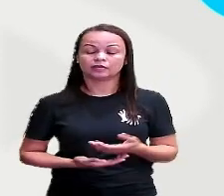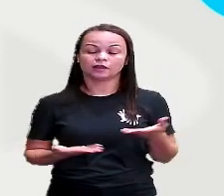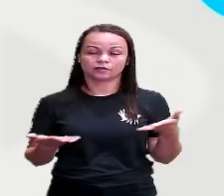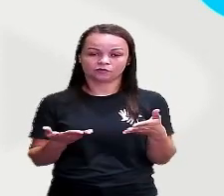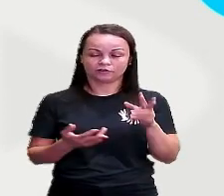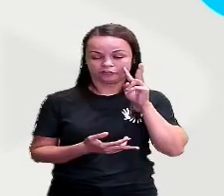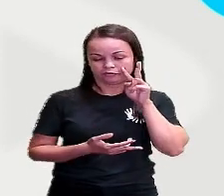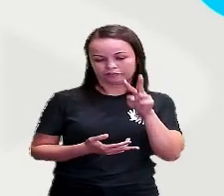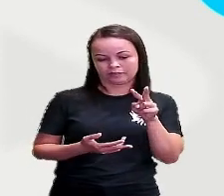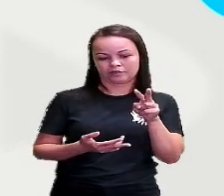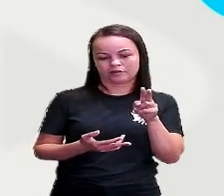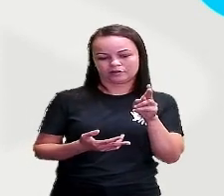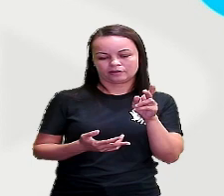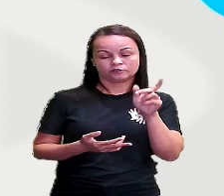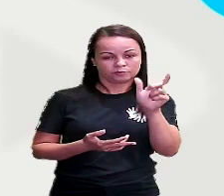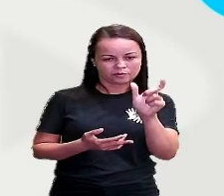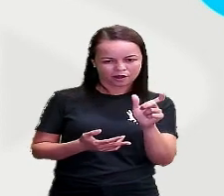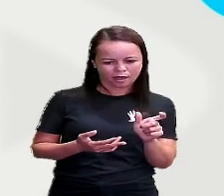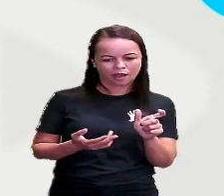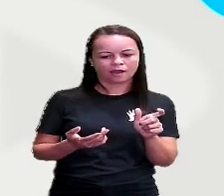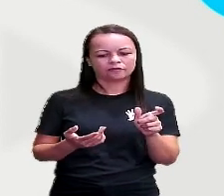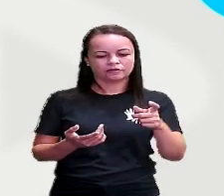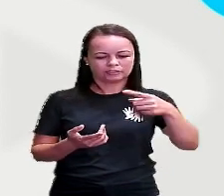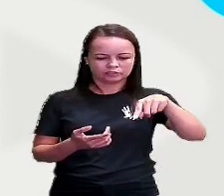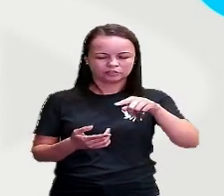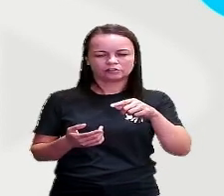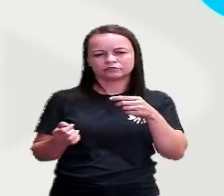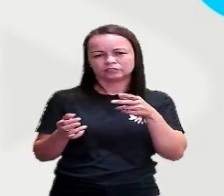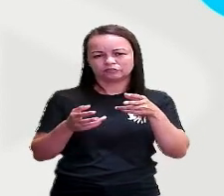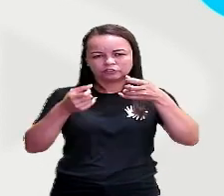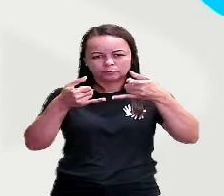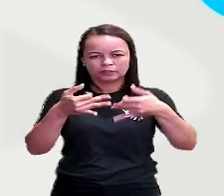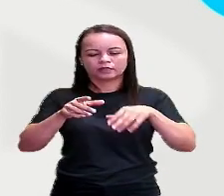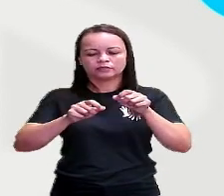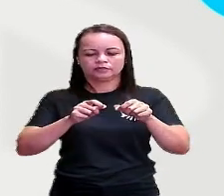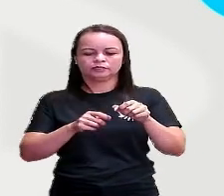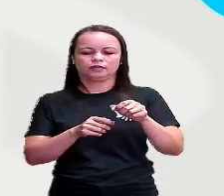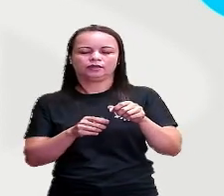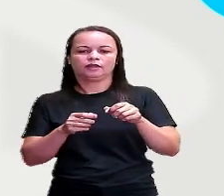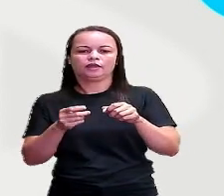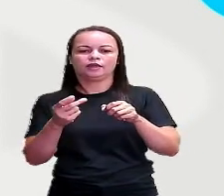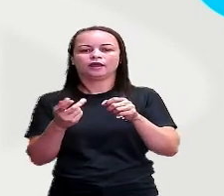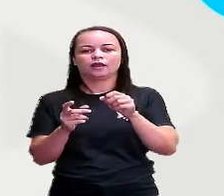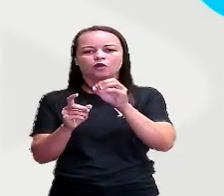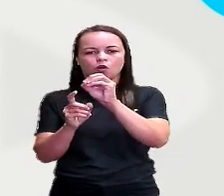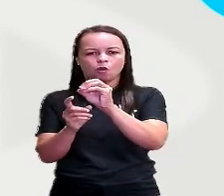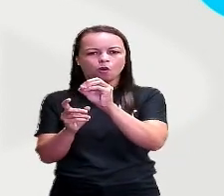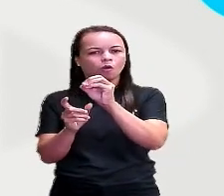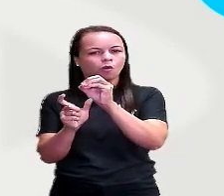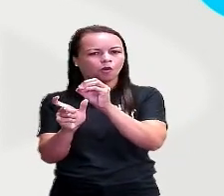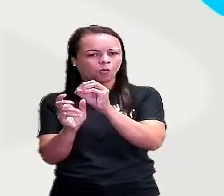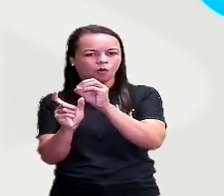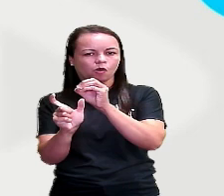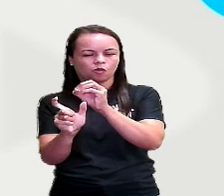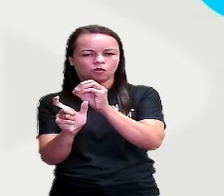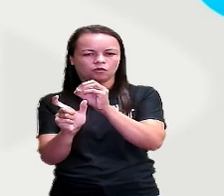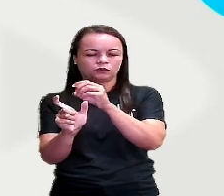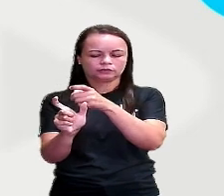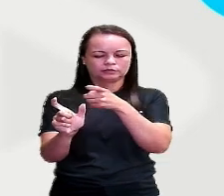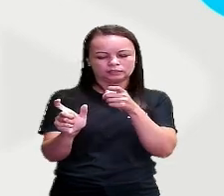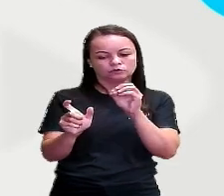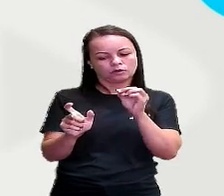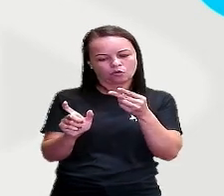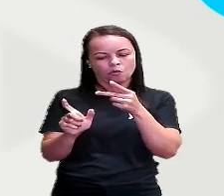acentuadas algumas, que precisava, né? E você vai dizer se ela é oxítona ou paroxítona. Então, boca, ó,